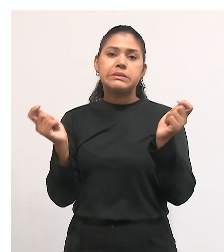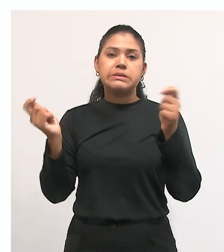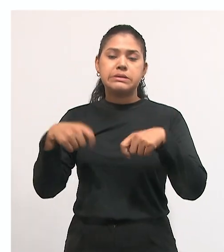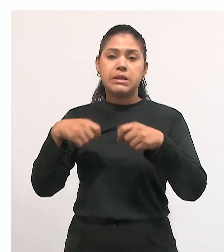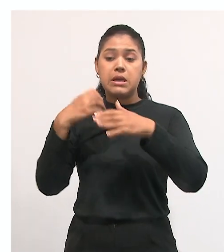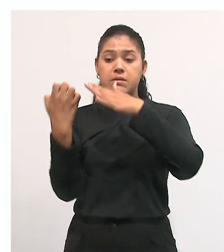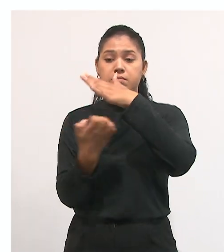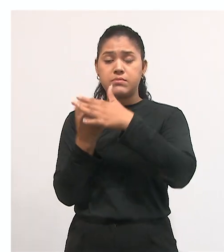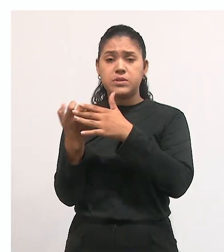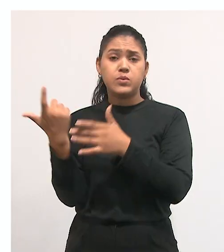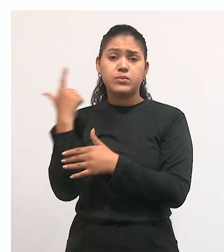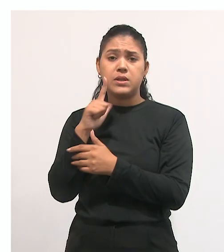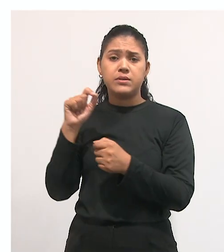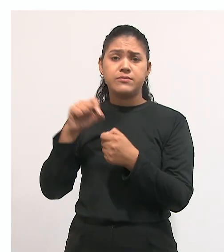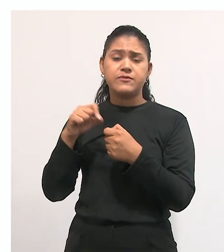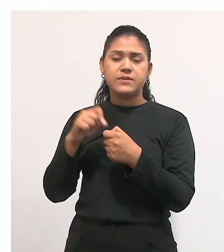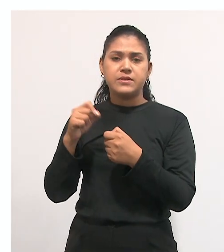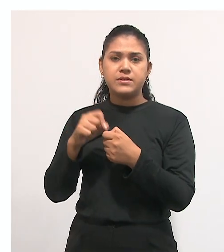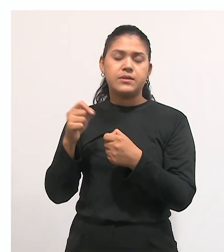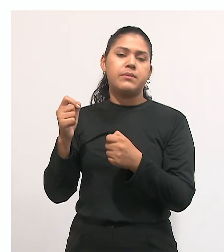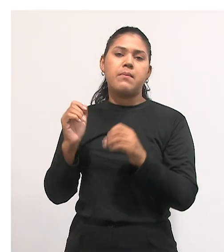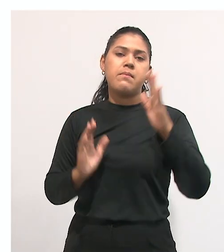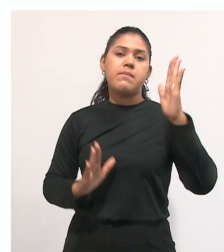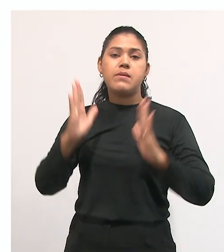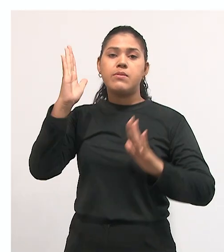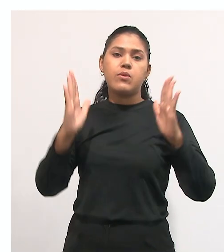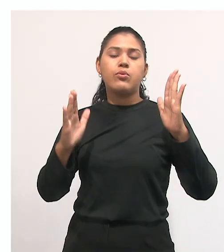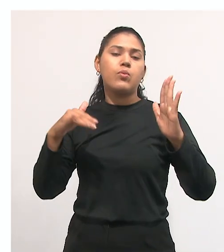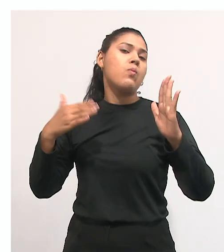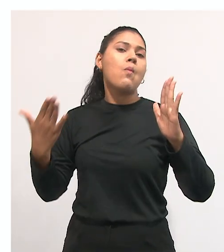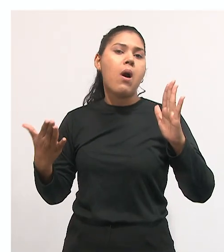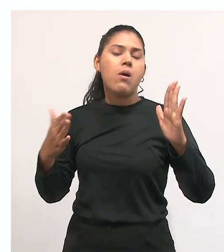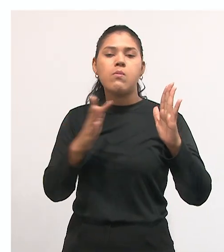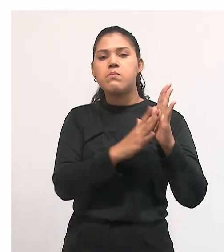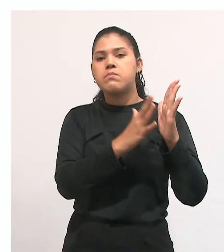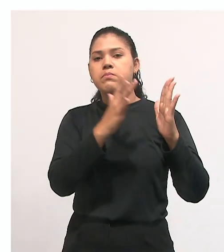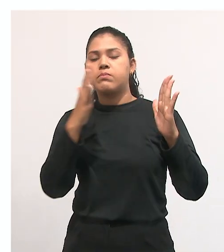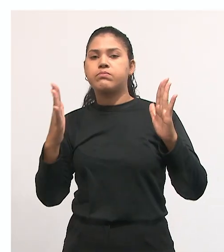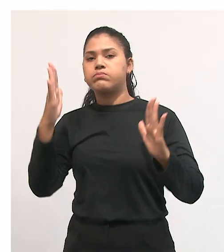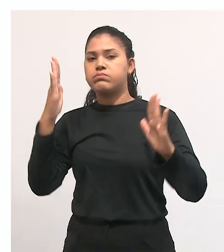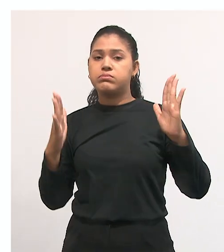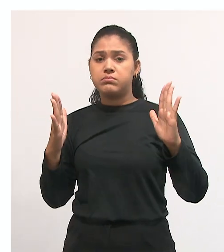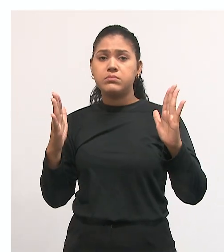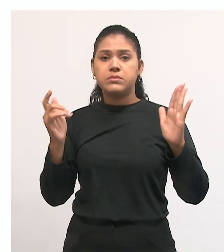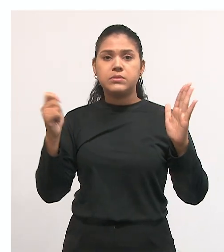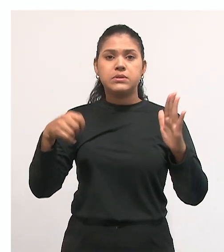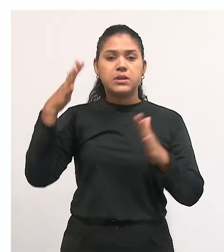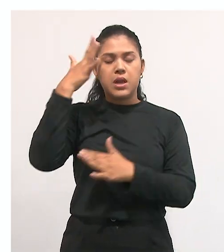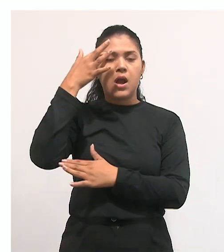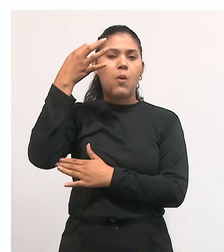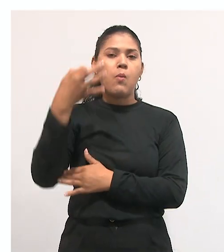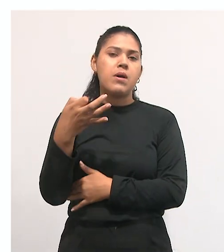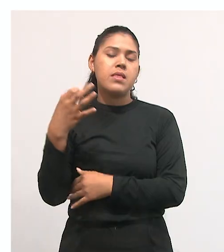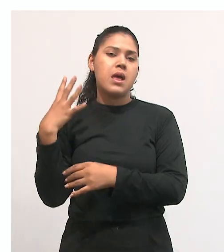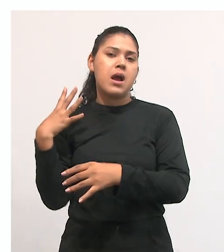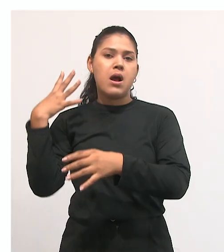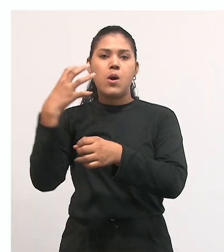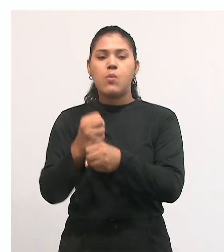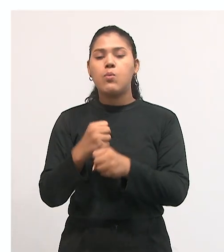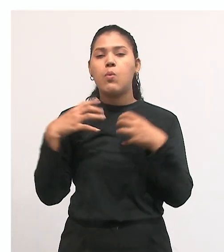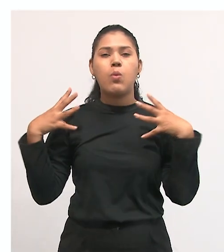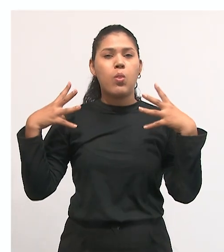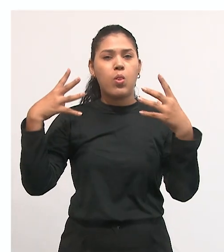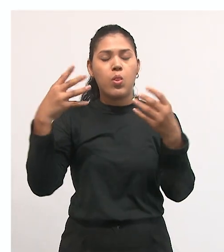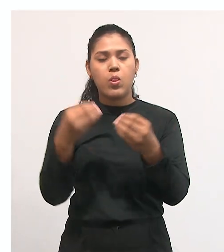uma empresa pode produzir num determinado período de tempo, levando em consideração todos os